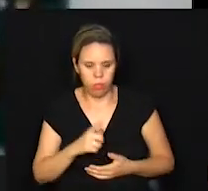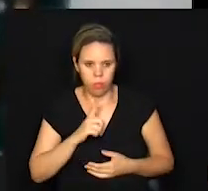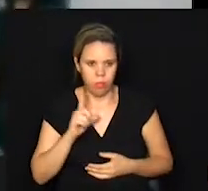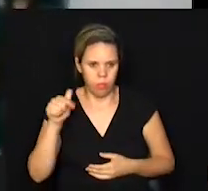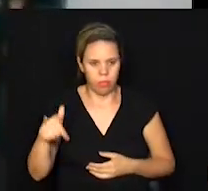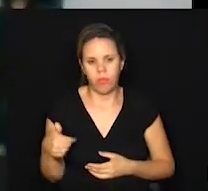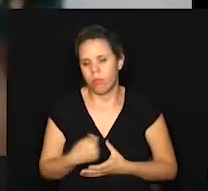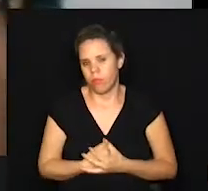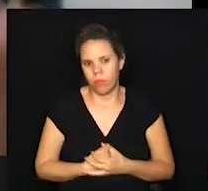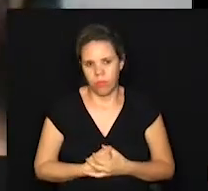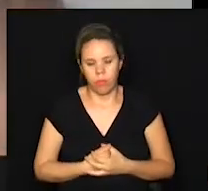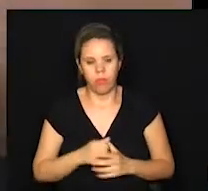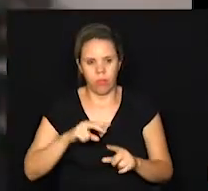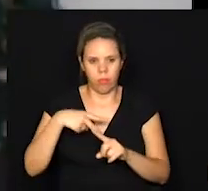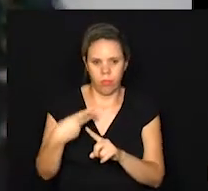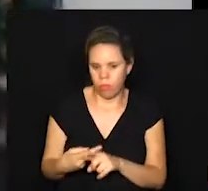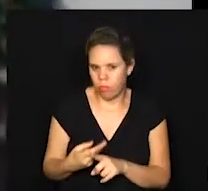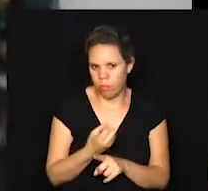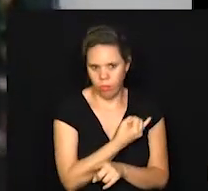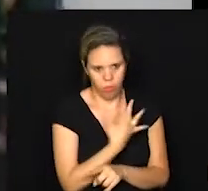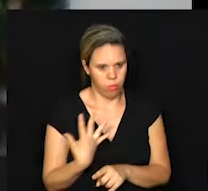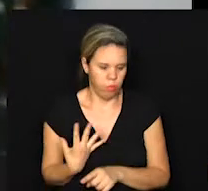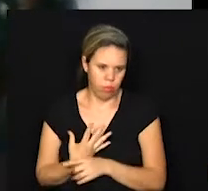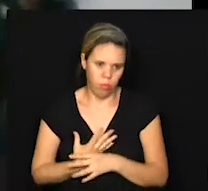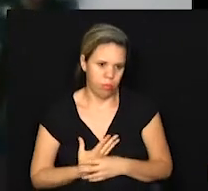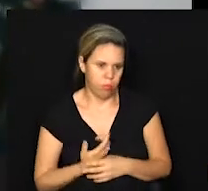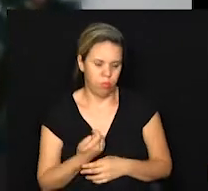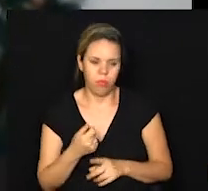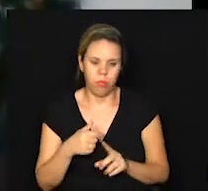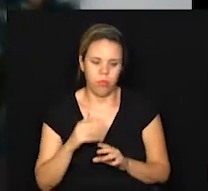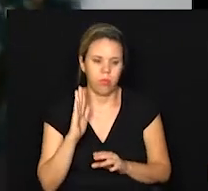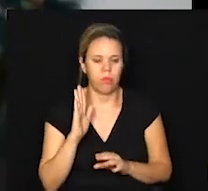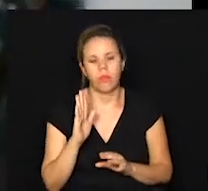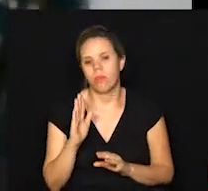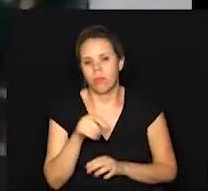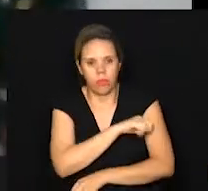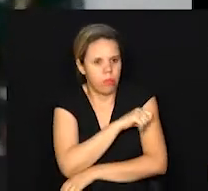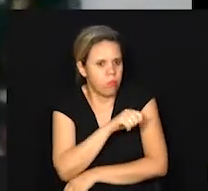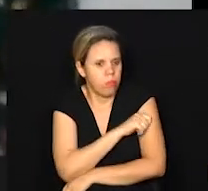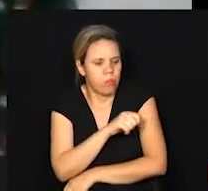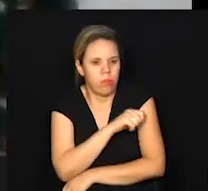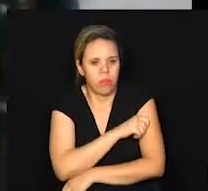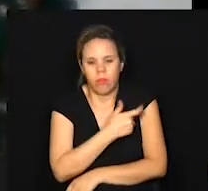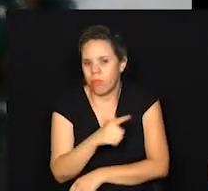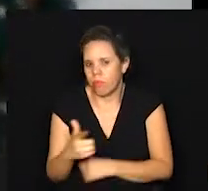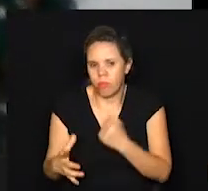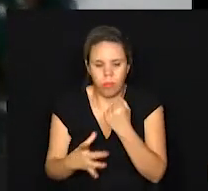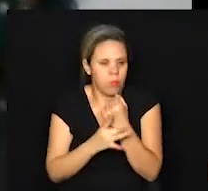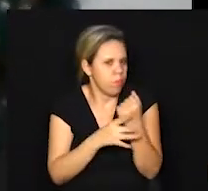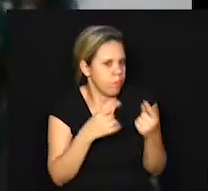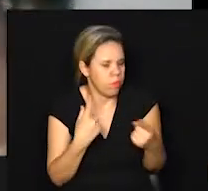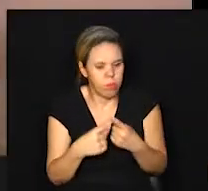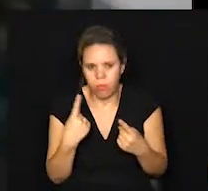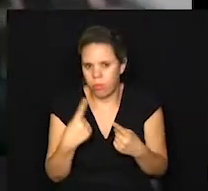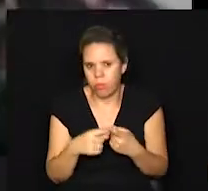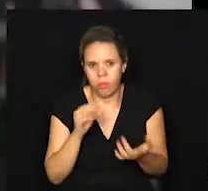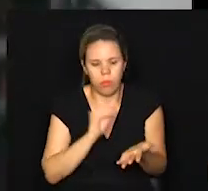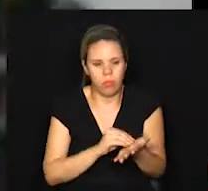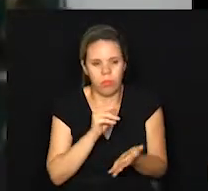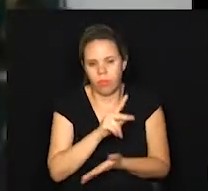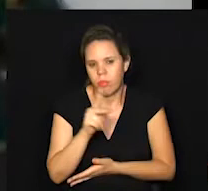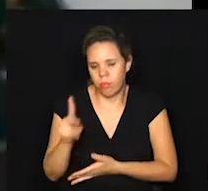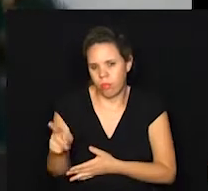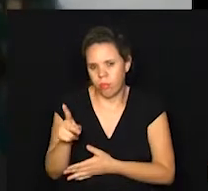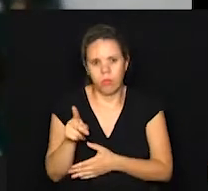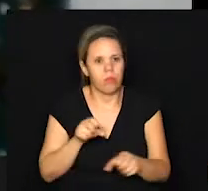17, ou seja, eu tinha dobrado a corda e botado mais um pouco, porque os alunos não se sentiam seguros, porque faltava um professor